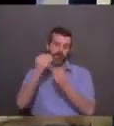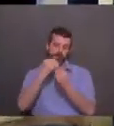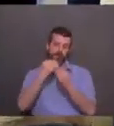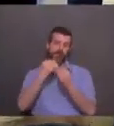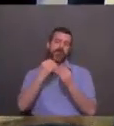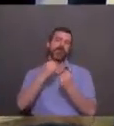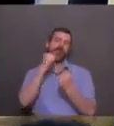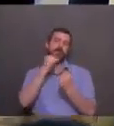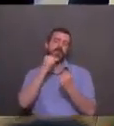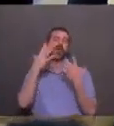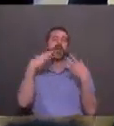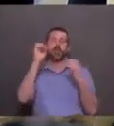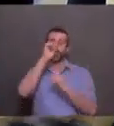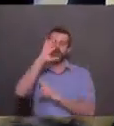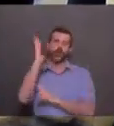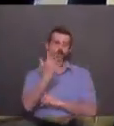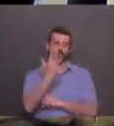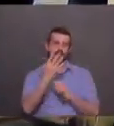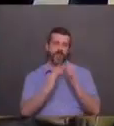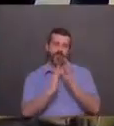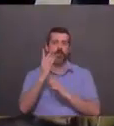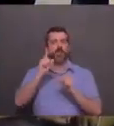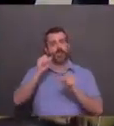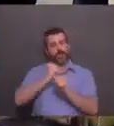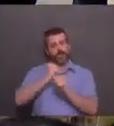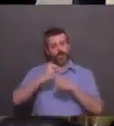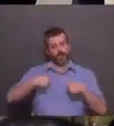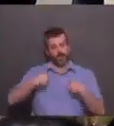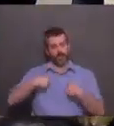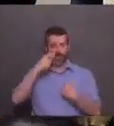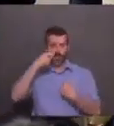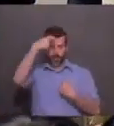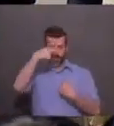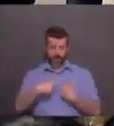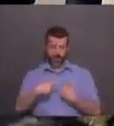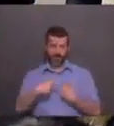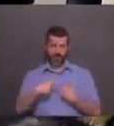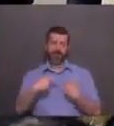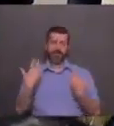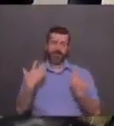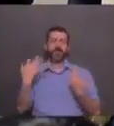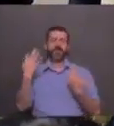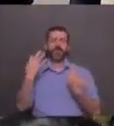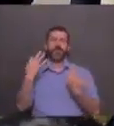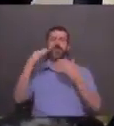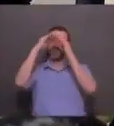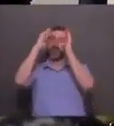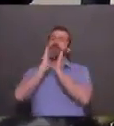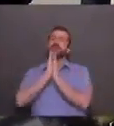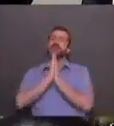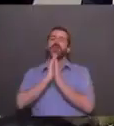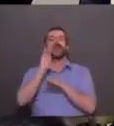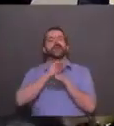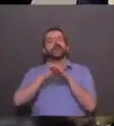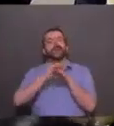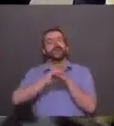dádiva da natureza e de empenho do homem. O acolhimento generoso de Maria